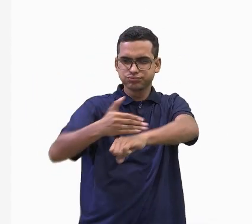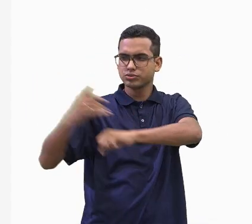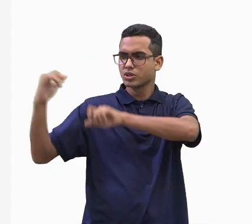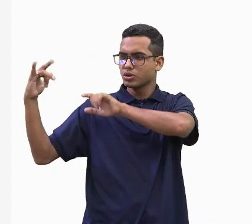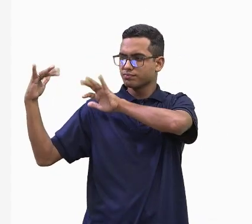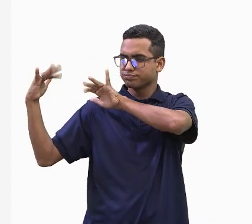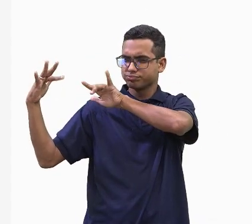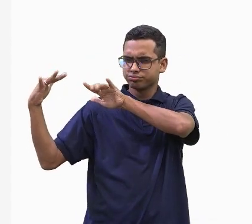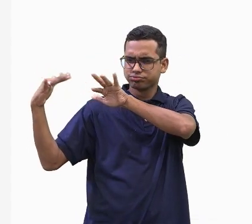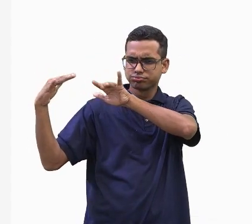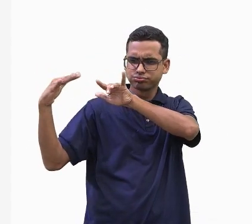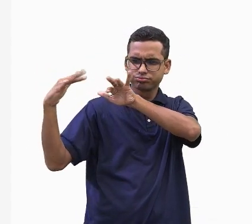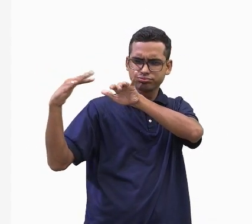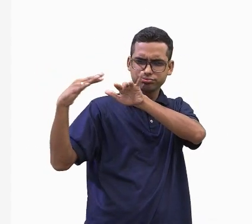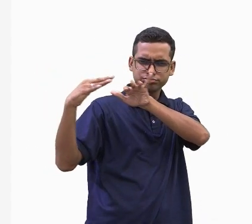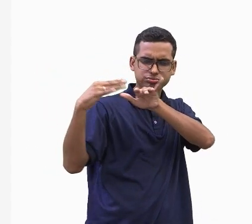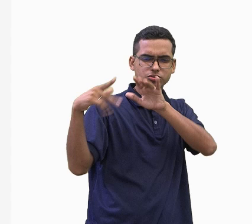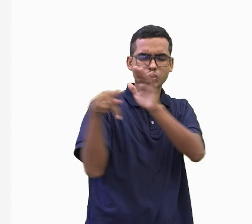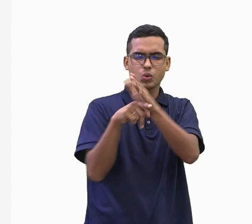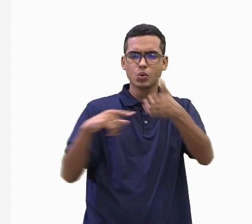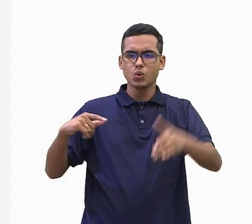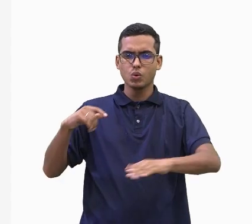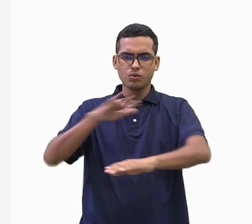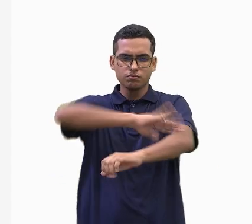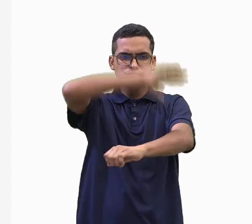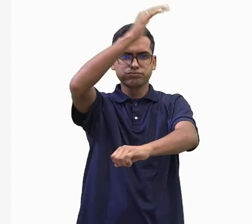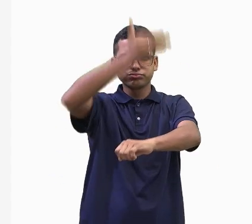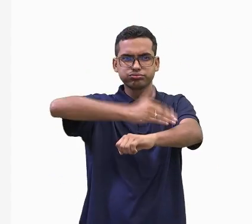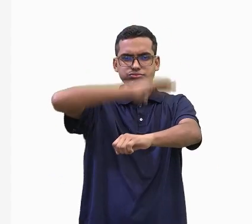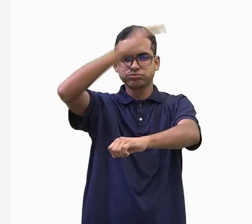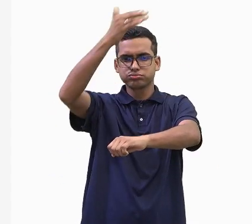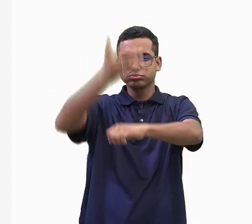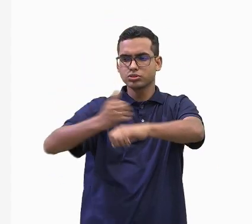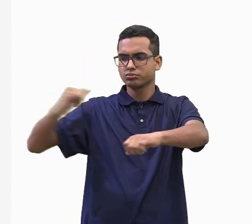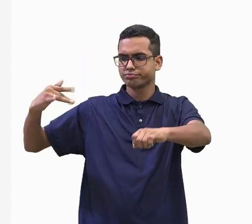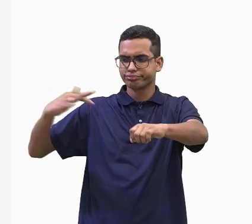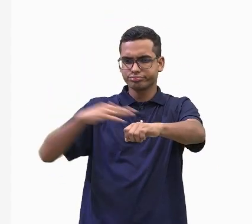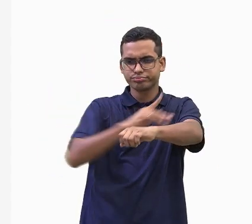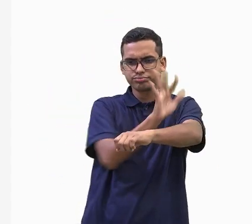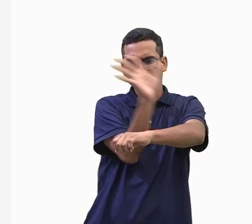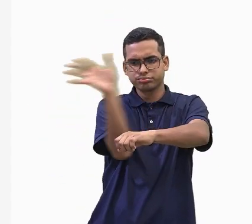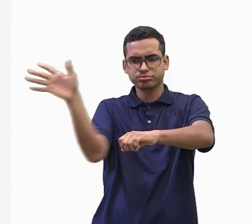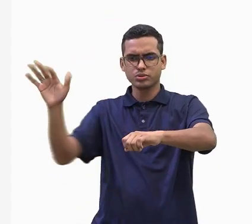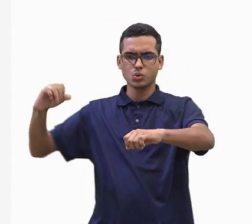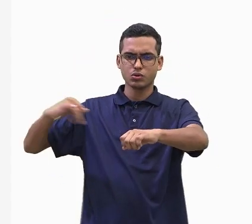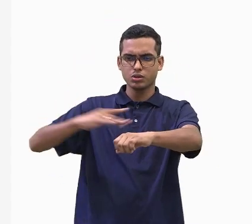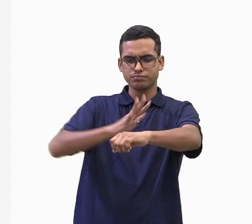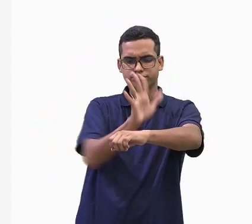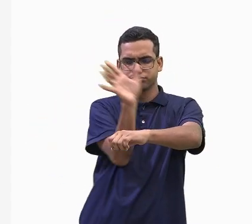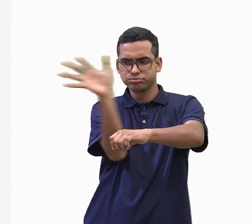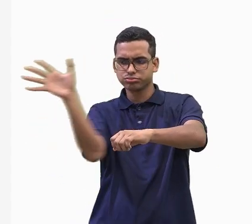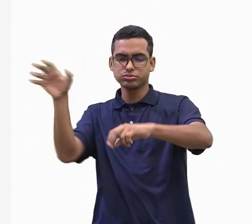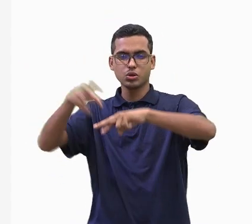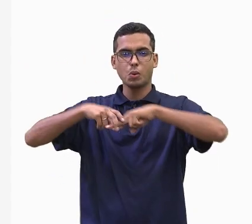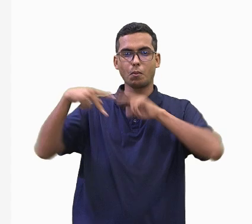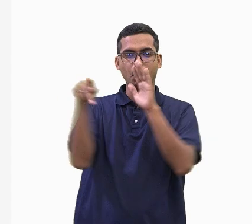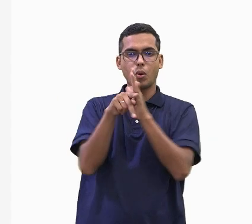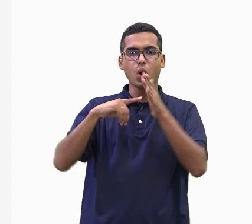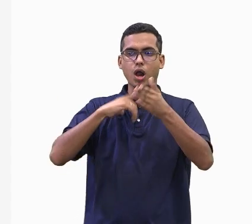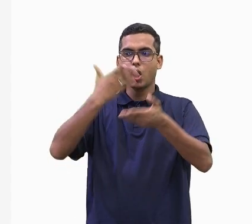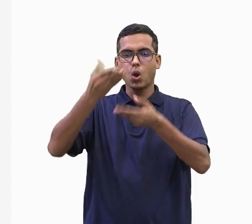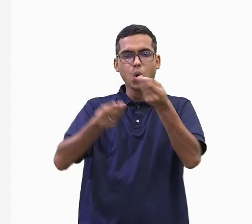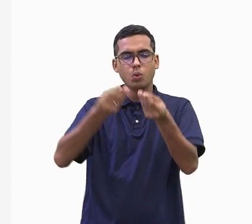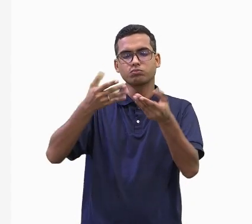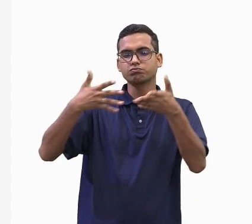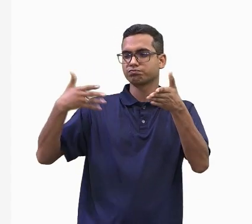pelo lado oeste, ali pelo Oceano Pacífico, acabam voltando para o oceano também. Ela é fonte de recursos hídricos.